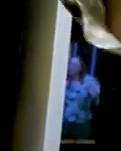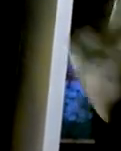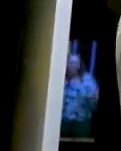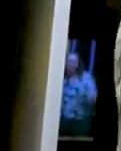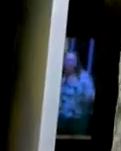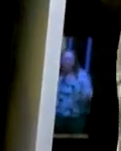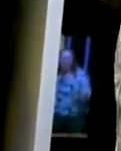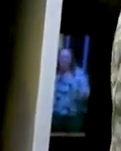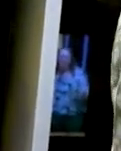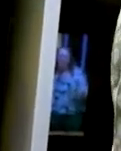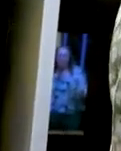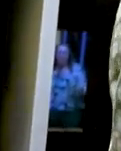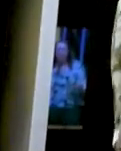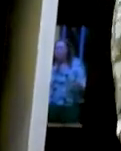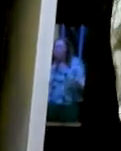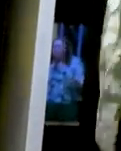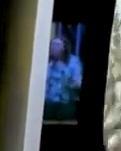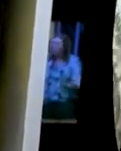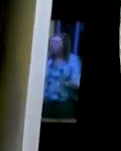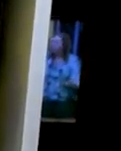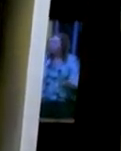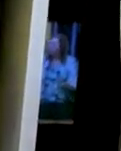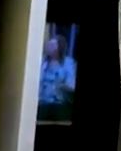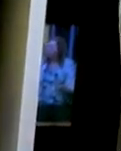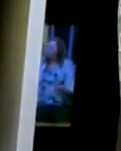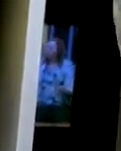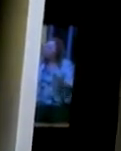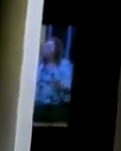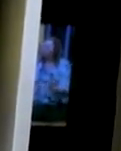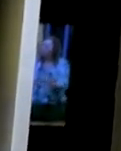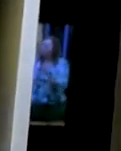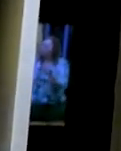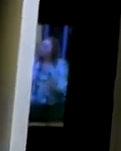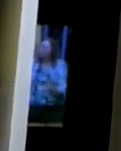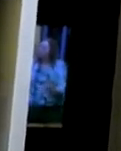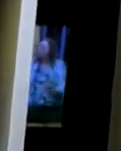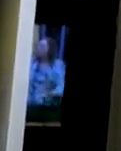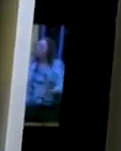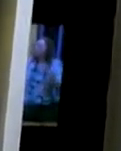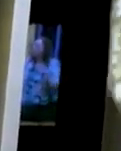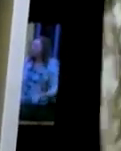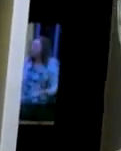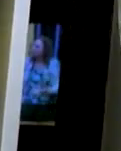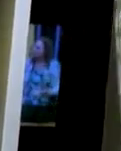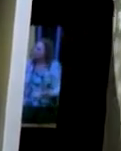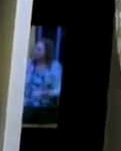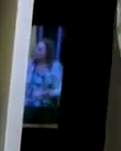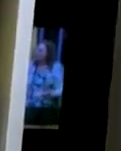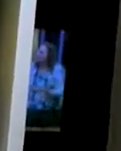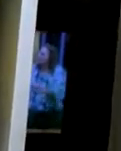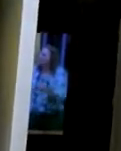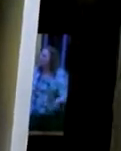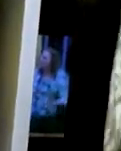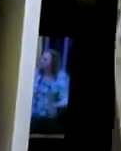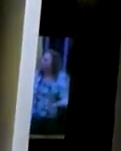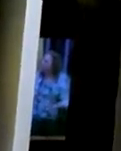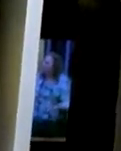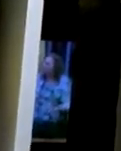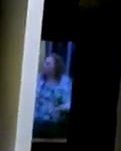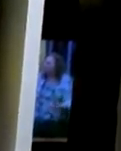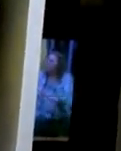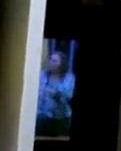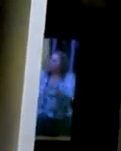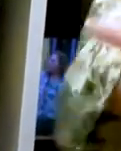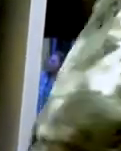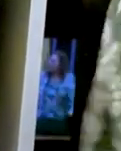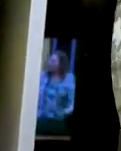E a arte para essas pessoas é uma ameaça, porque a arte e liberdade são irmãs. Não pode a arte